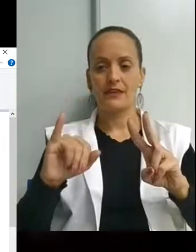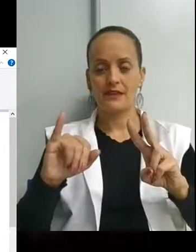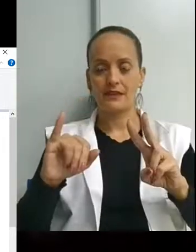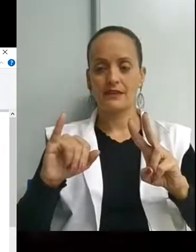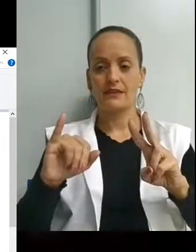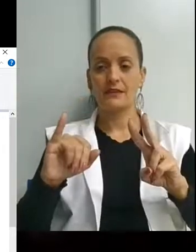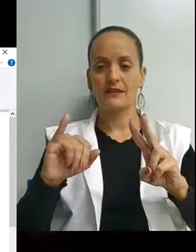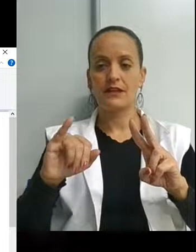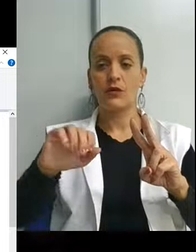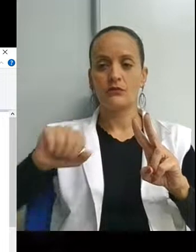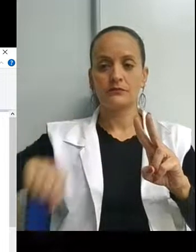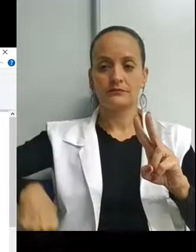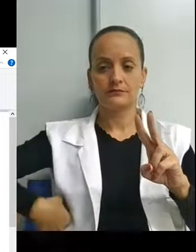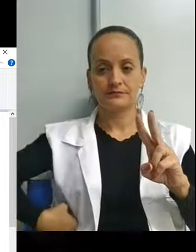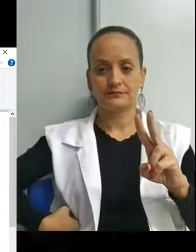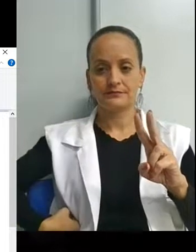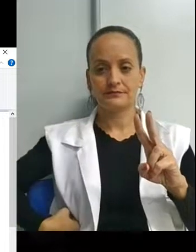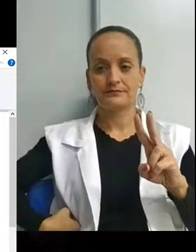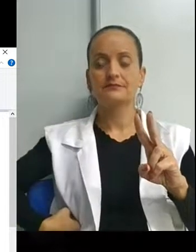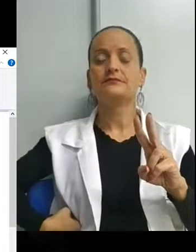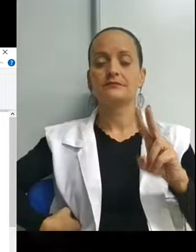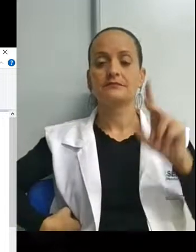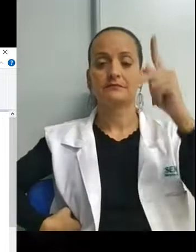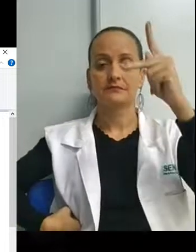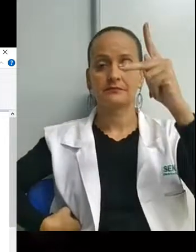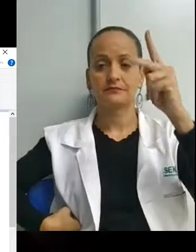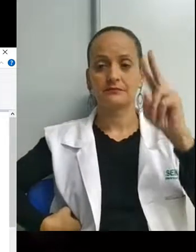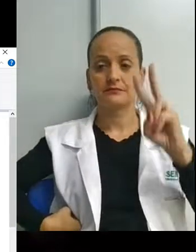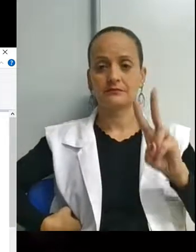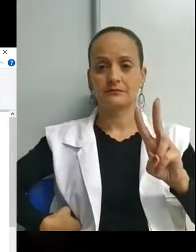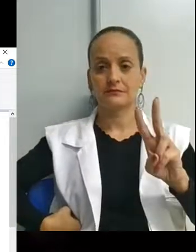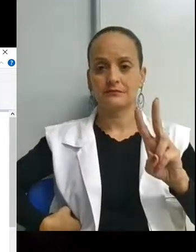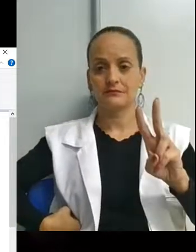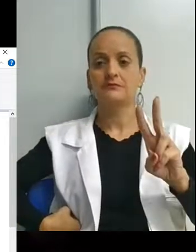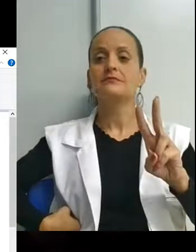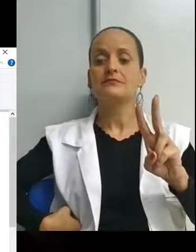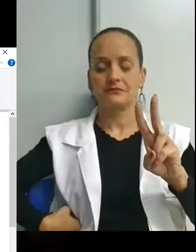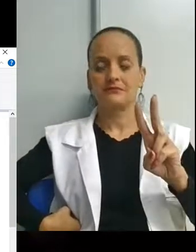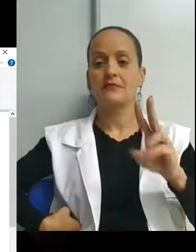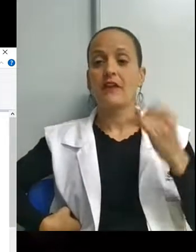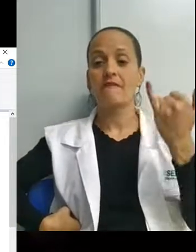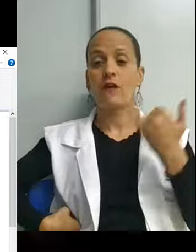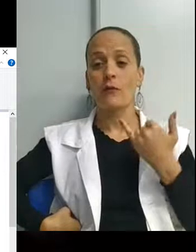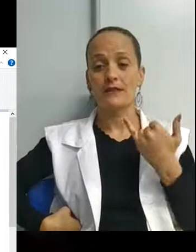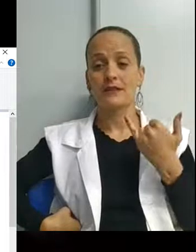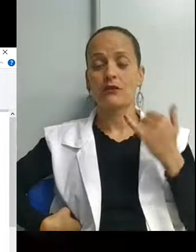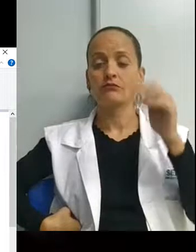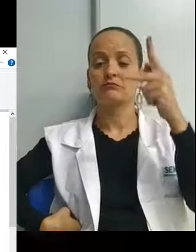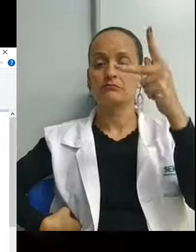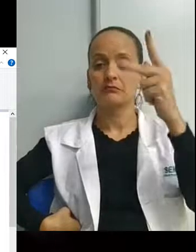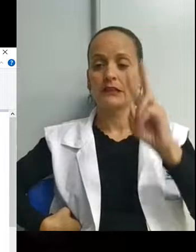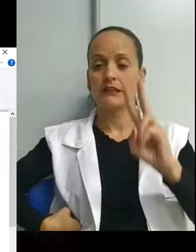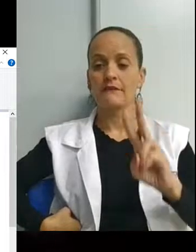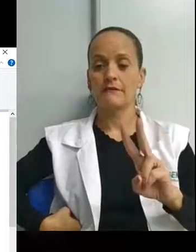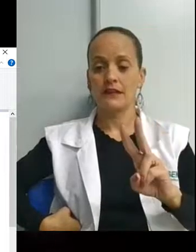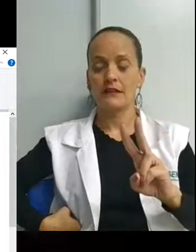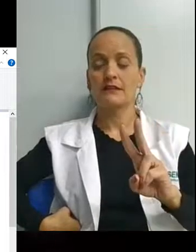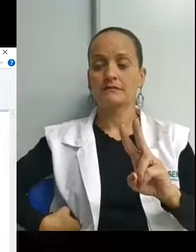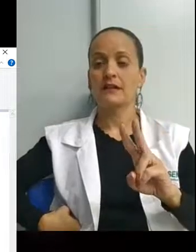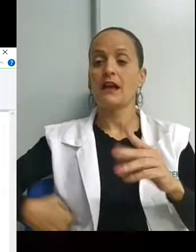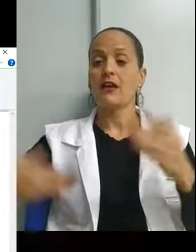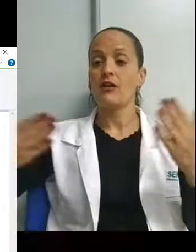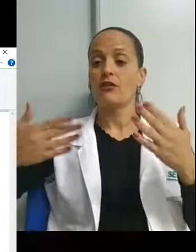Certo? E aí sobrou quem? Sobrou a potência e a tensão, que são as informações que eu tenho aqui, ó. Certo? Então, para mim achar a